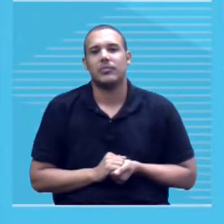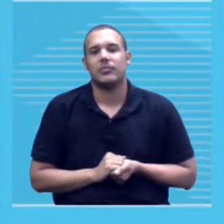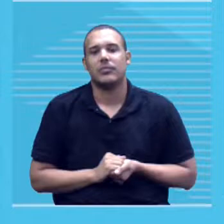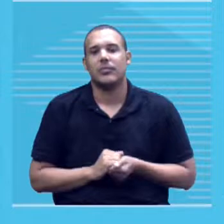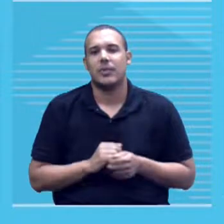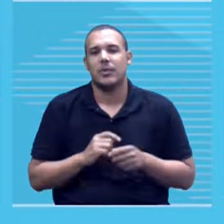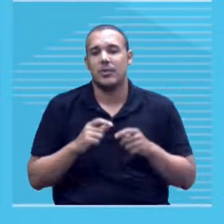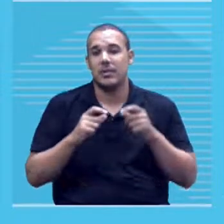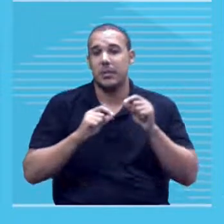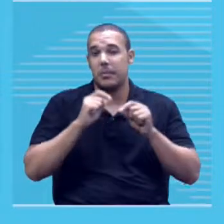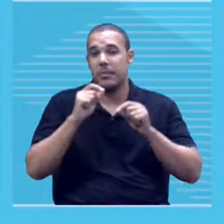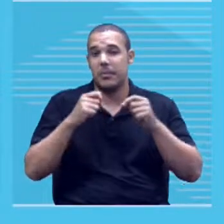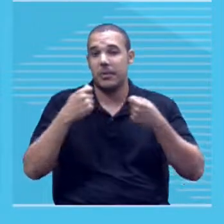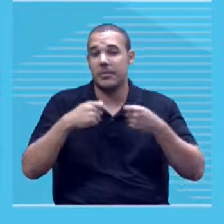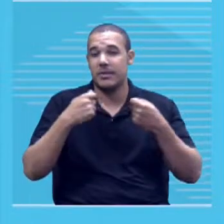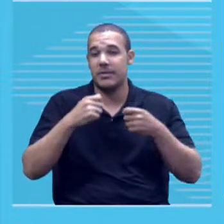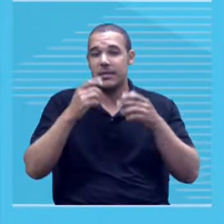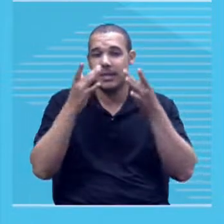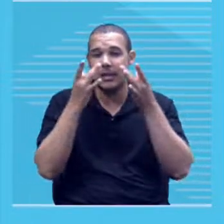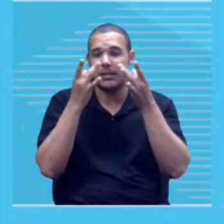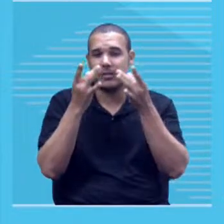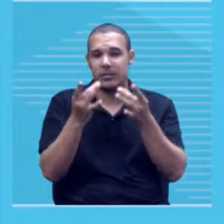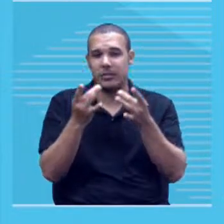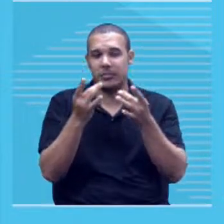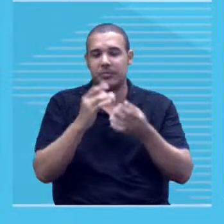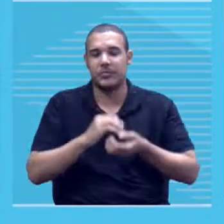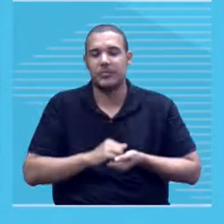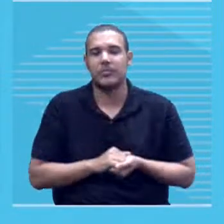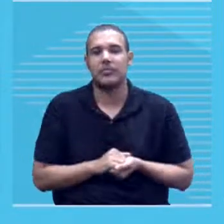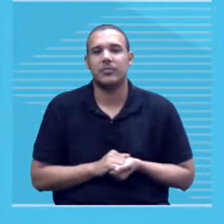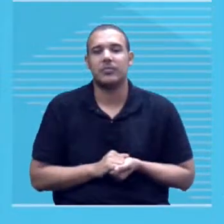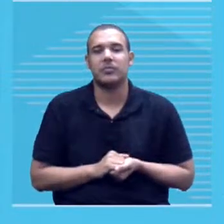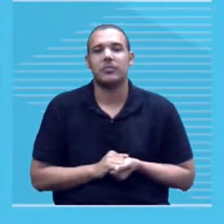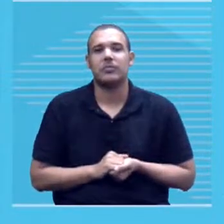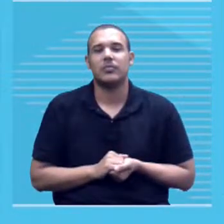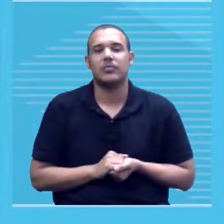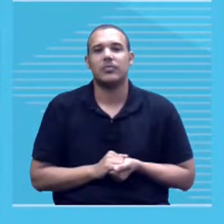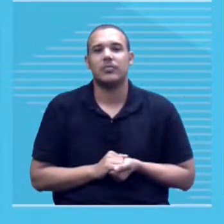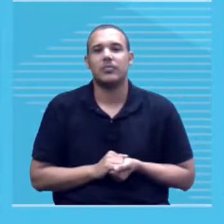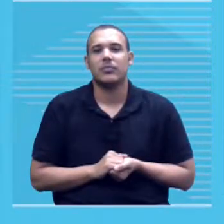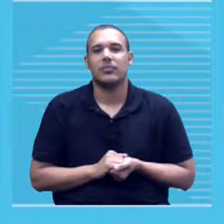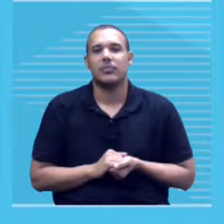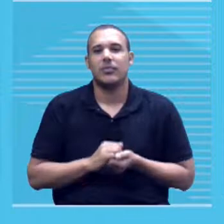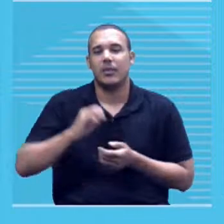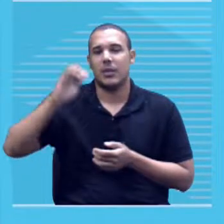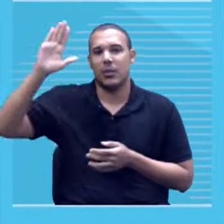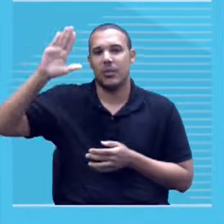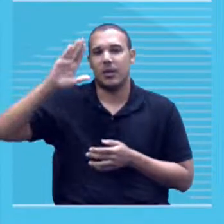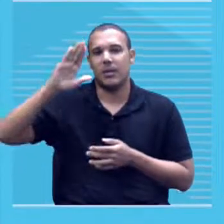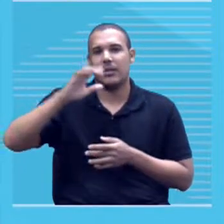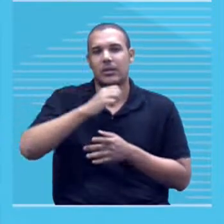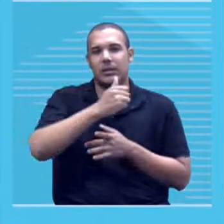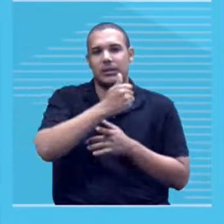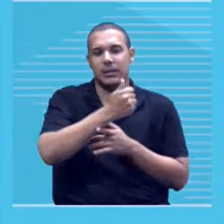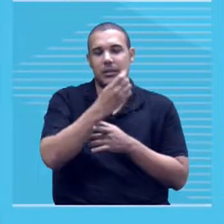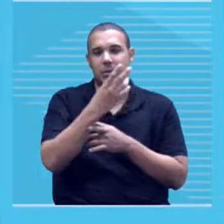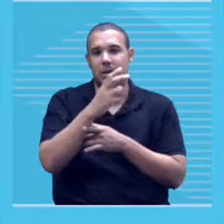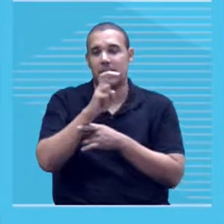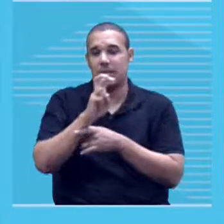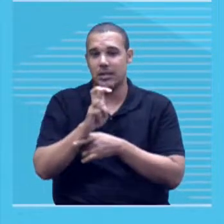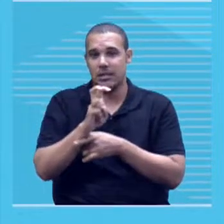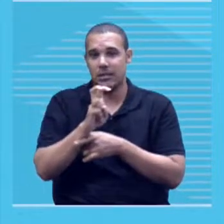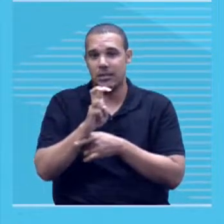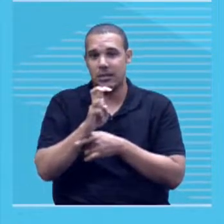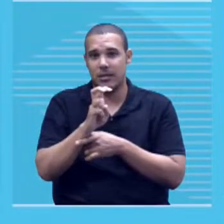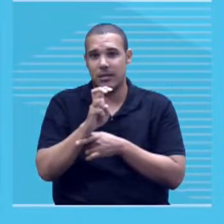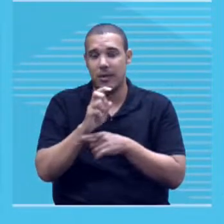da questão? A pegadinha da questão é o seguinte: ele fala que o painel tem 145 watts, mas isso não